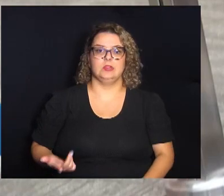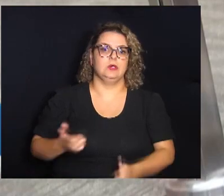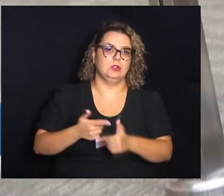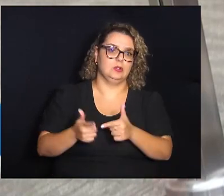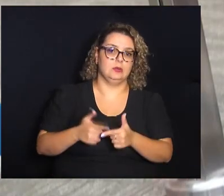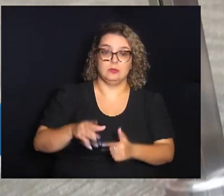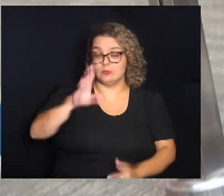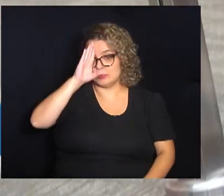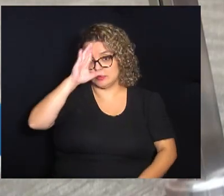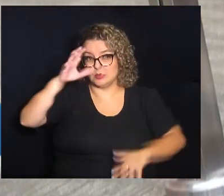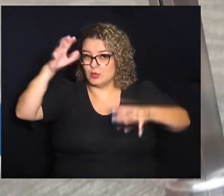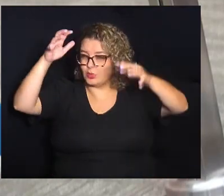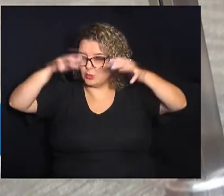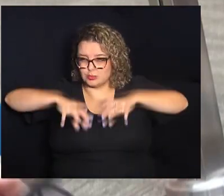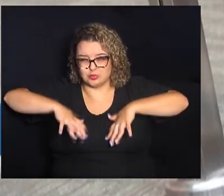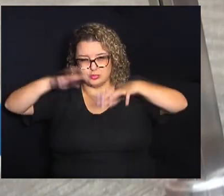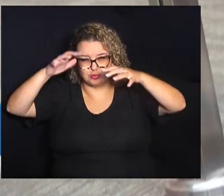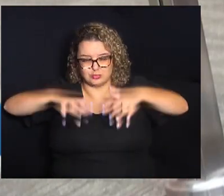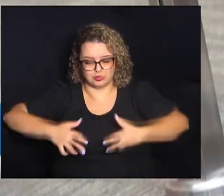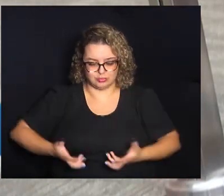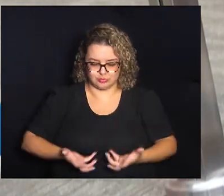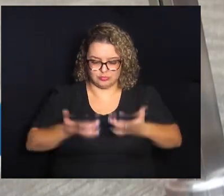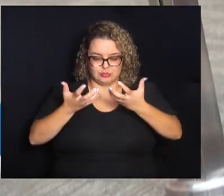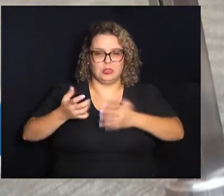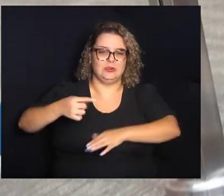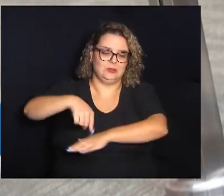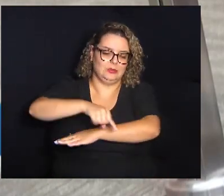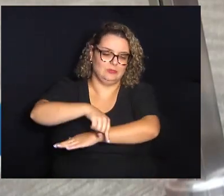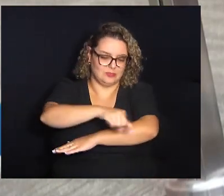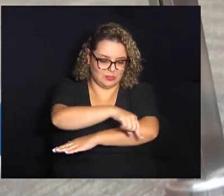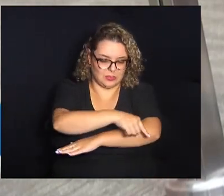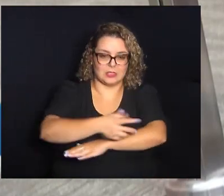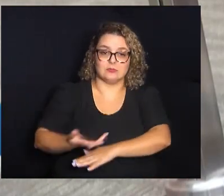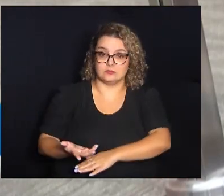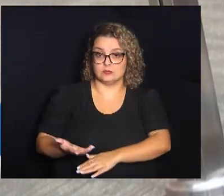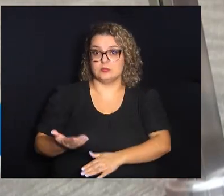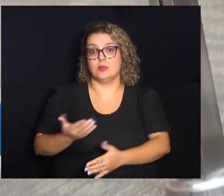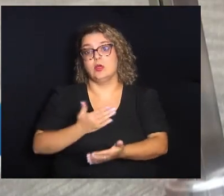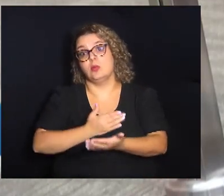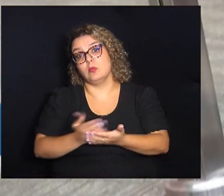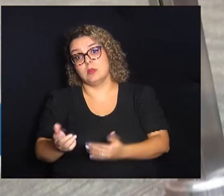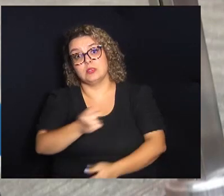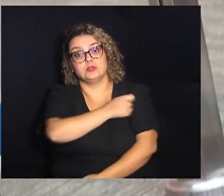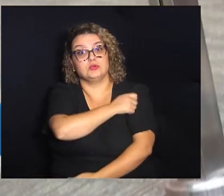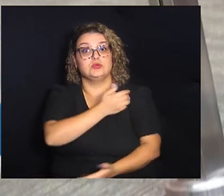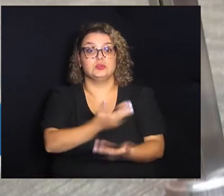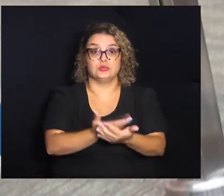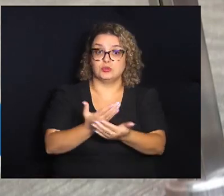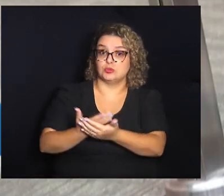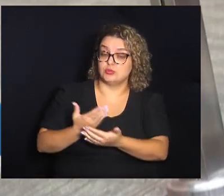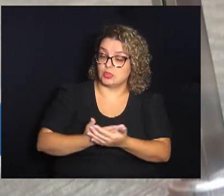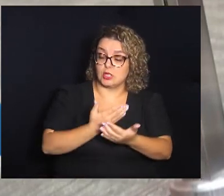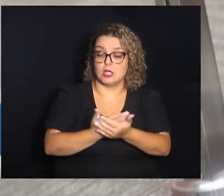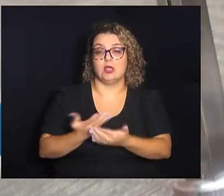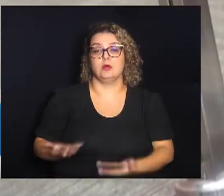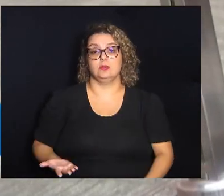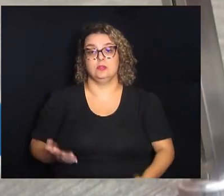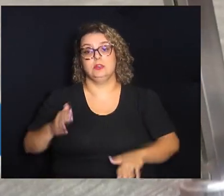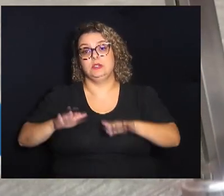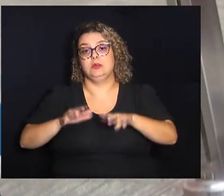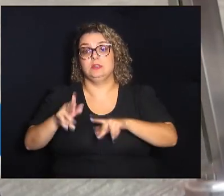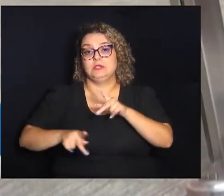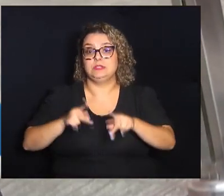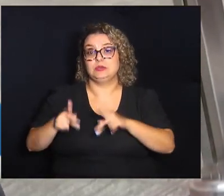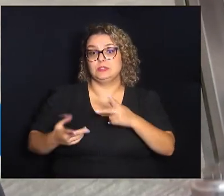de chuva, mato alto, buraco nas ruas, início de aulas. Então, às vezes, a